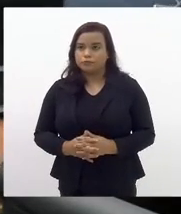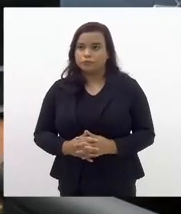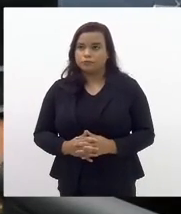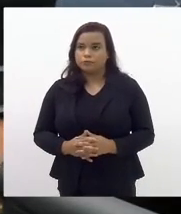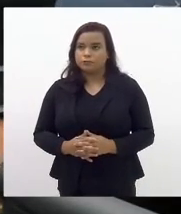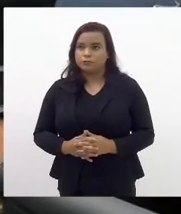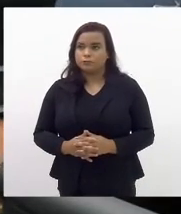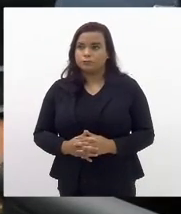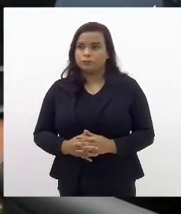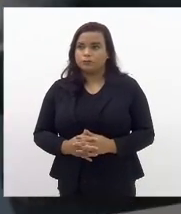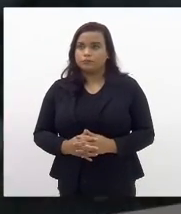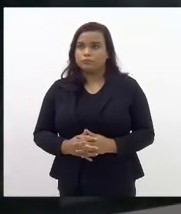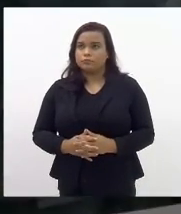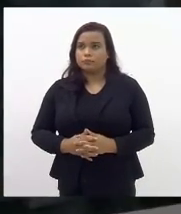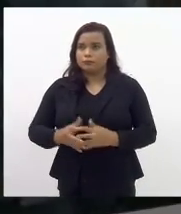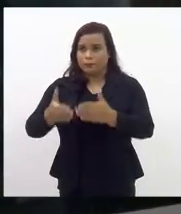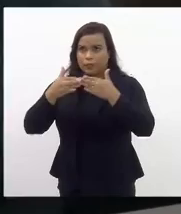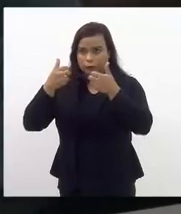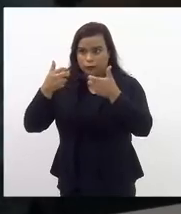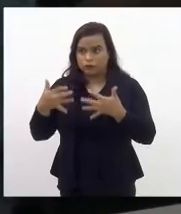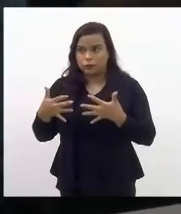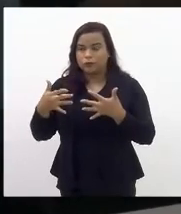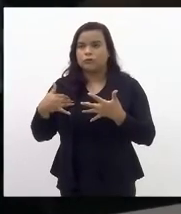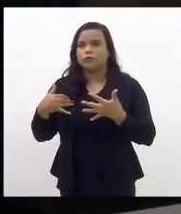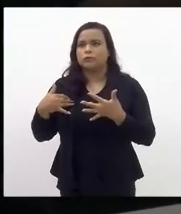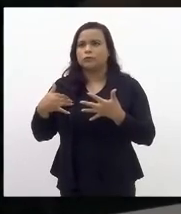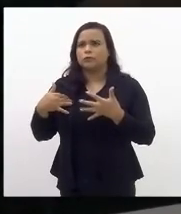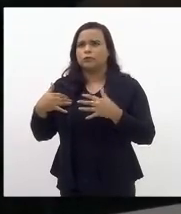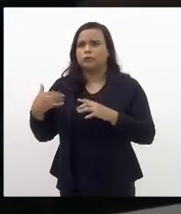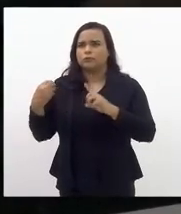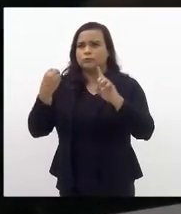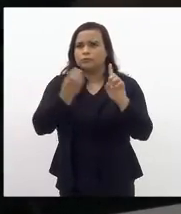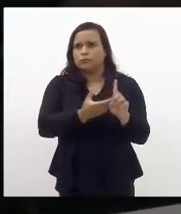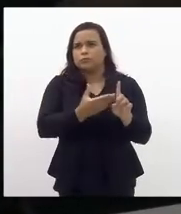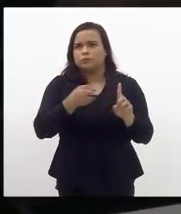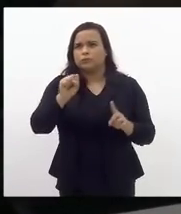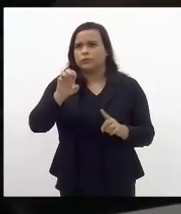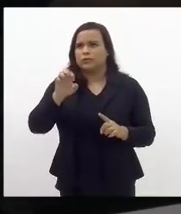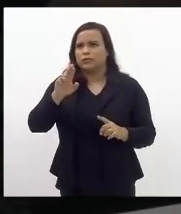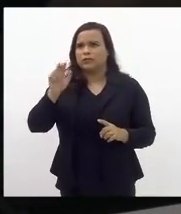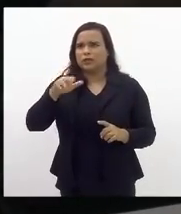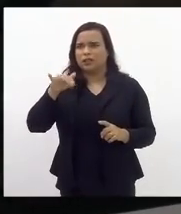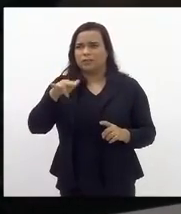Questão de ordem. Pedi a Vossa Excelência para designar o deputado Serafino, então, que é vice-presidente da Comissão de Servidores,